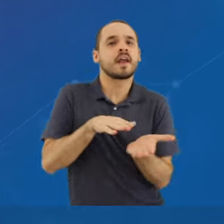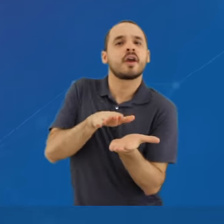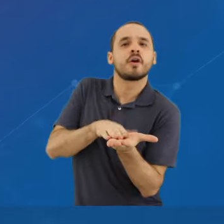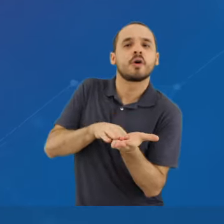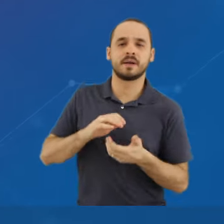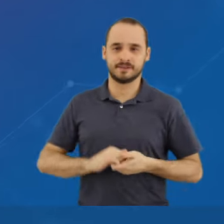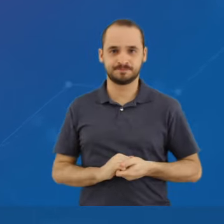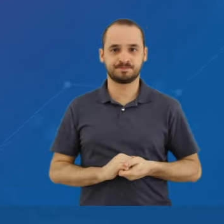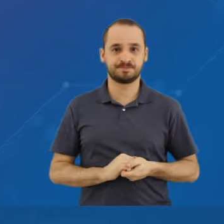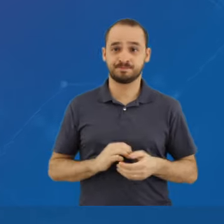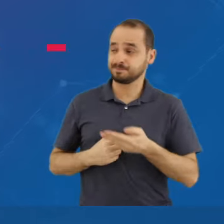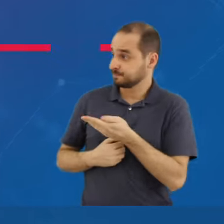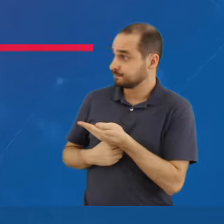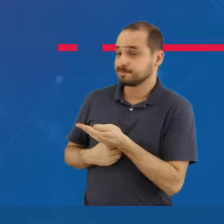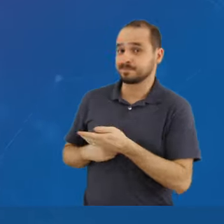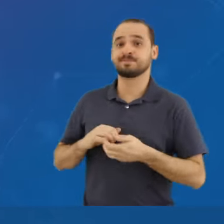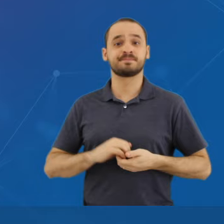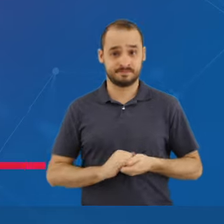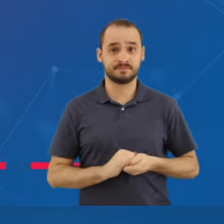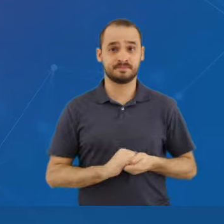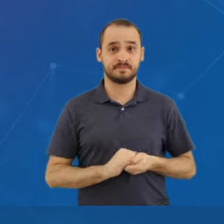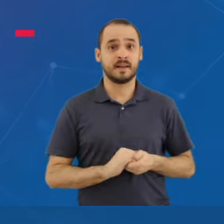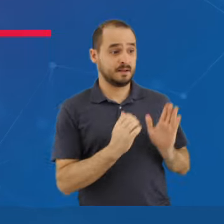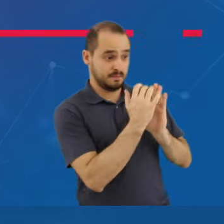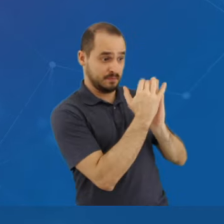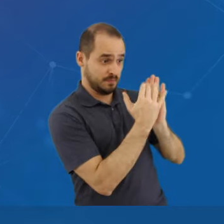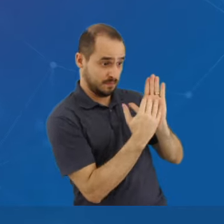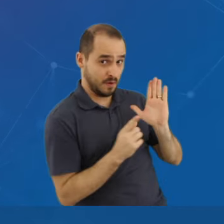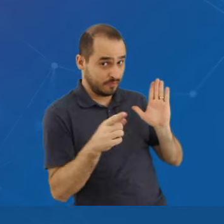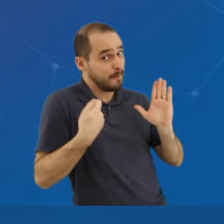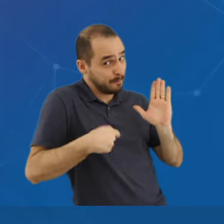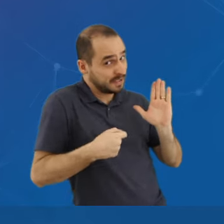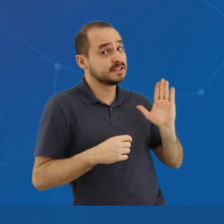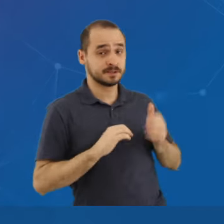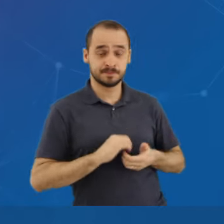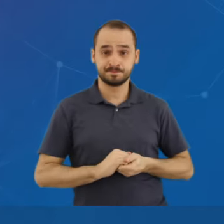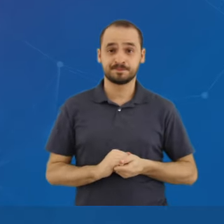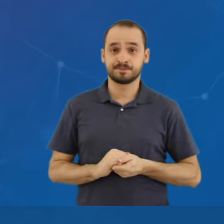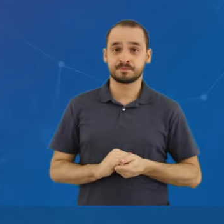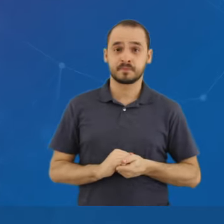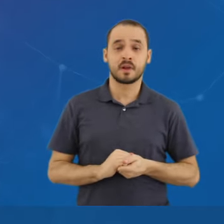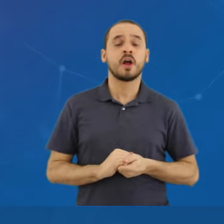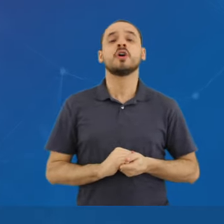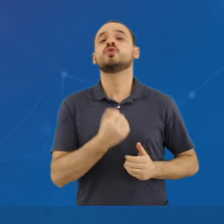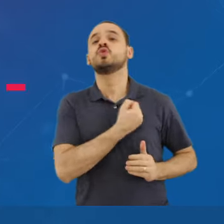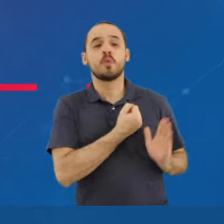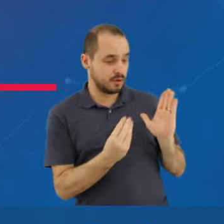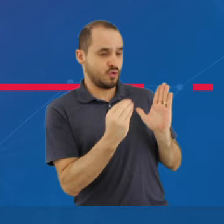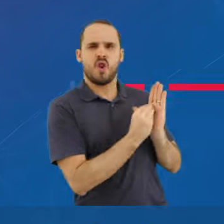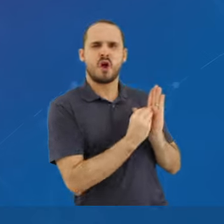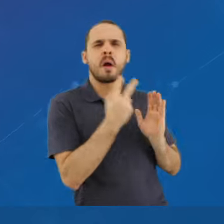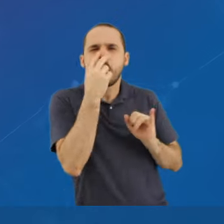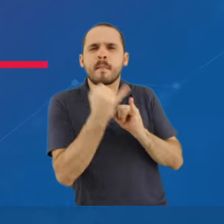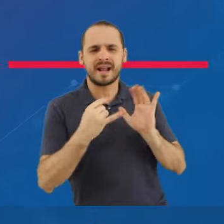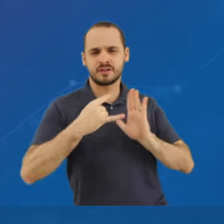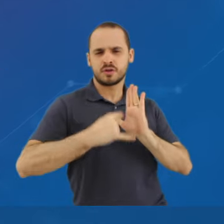Cobrança. Depois toque em Incluir Boleto e selecione ou cadastre um novo pagador. Você informa um número para o boleto,